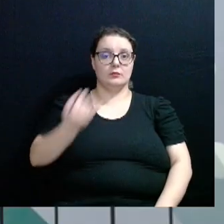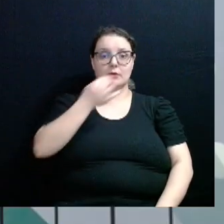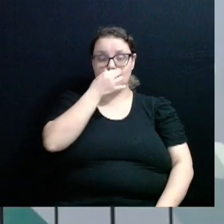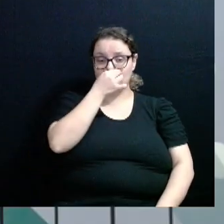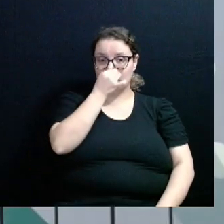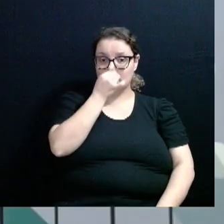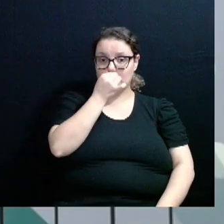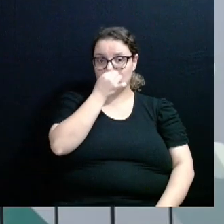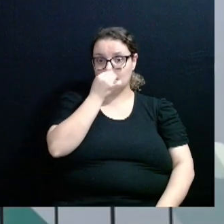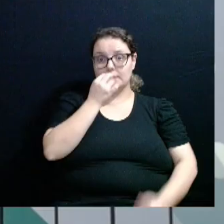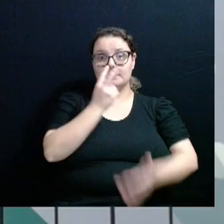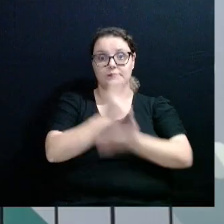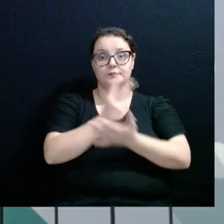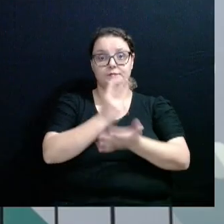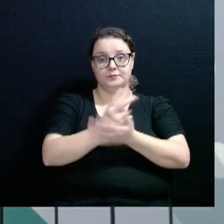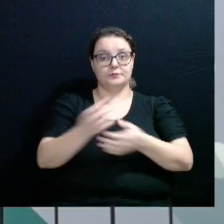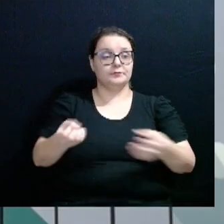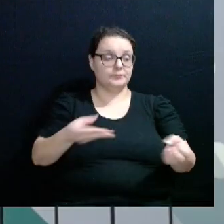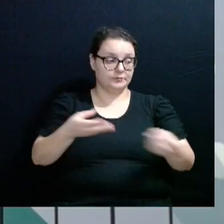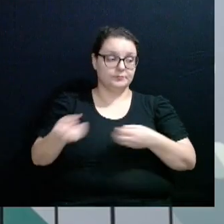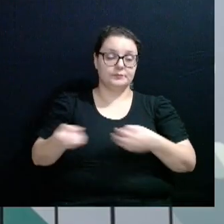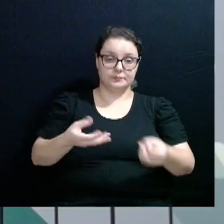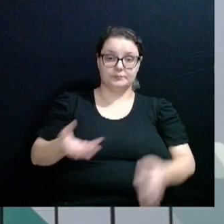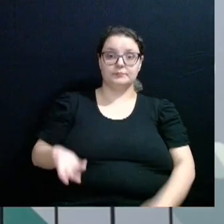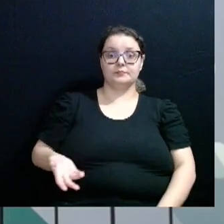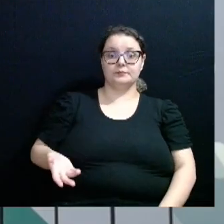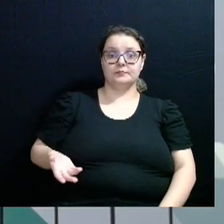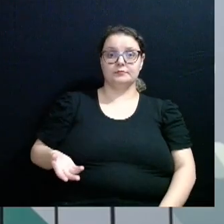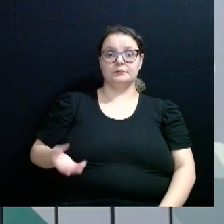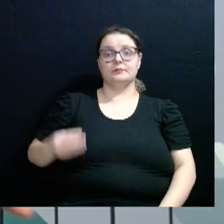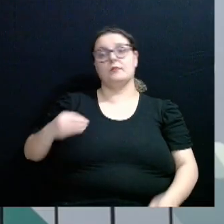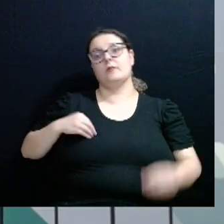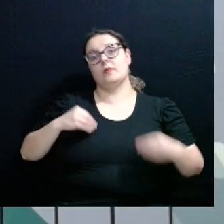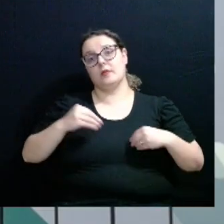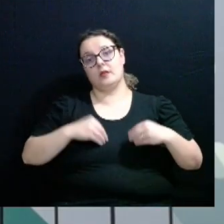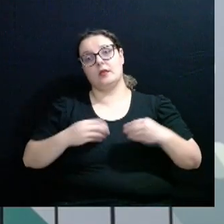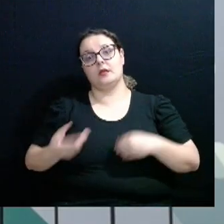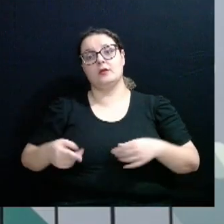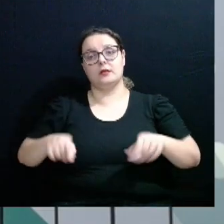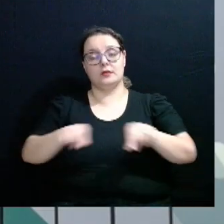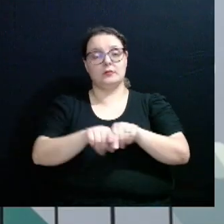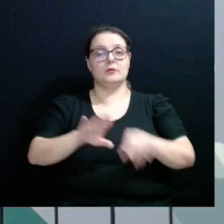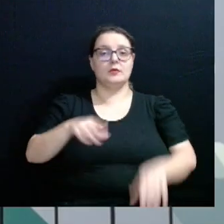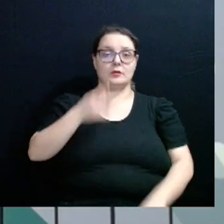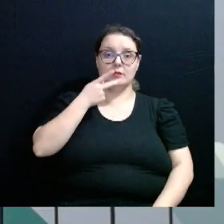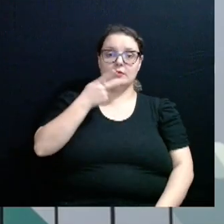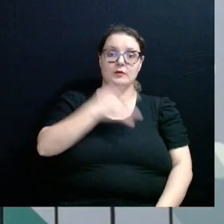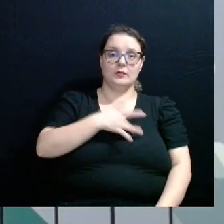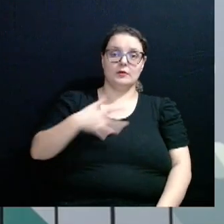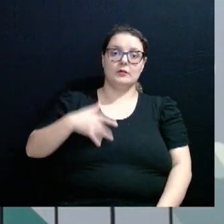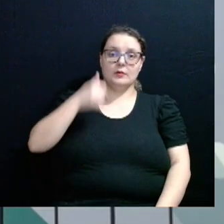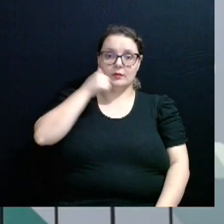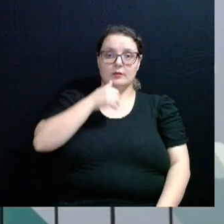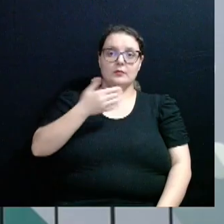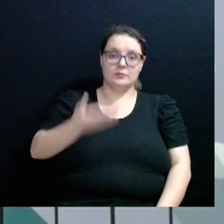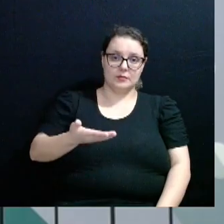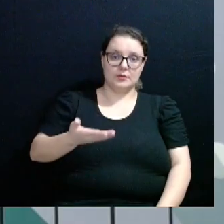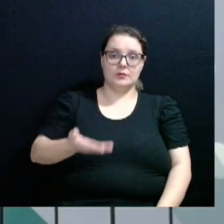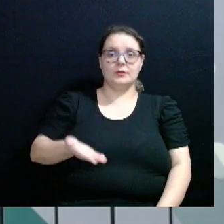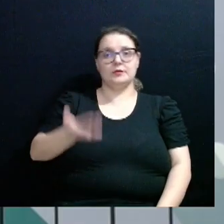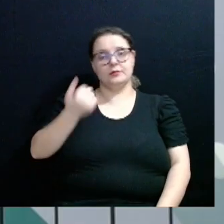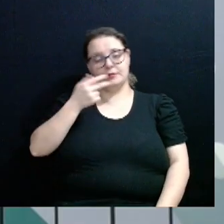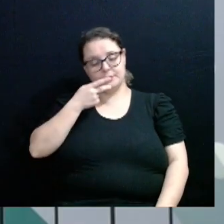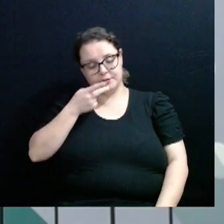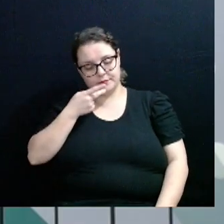sempre atualizado com os seus exames e quando a gente fala da saúde da mulher aqui Vamos falar, claro, sempre